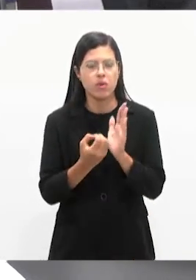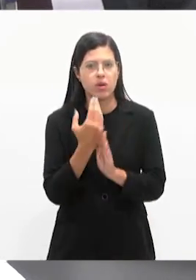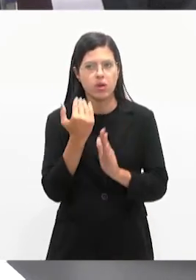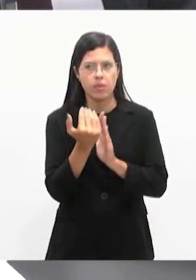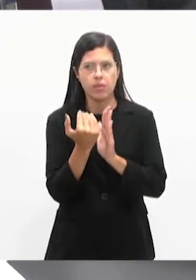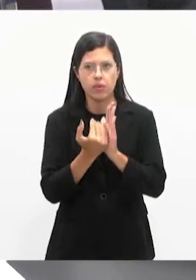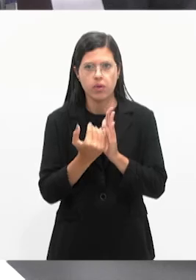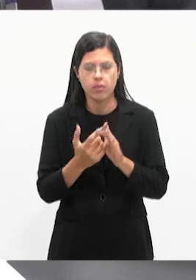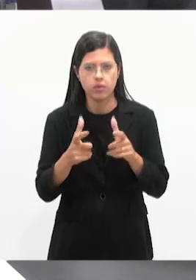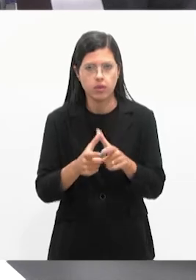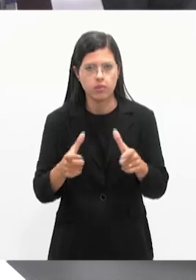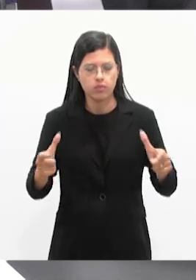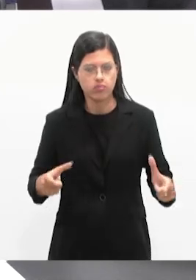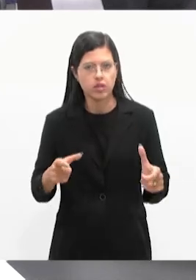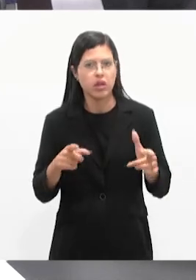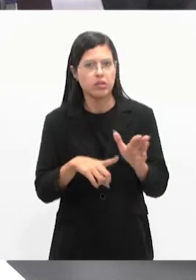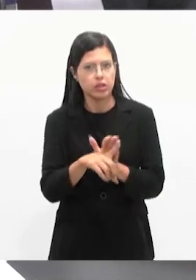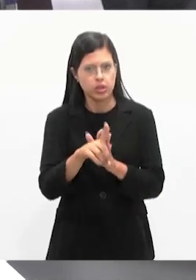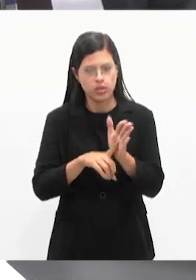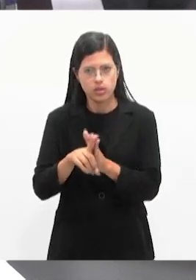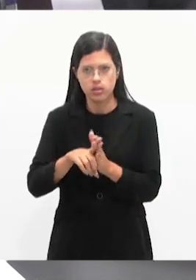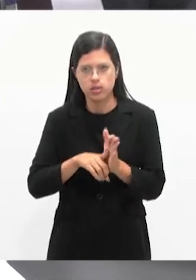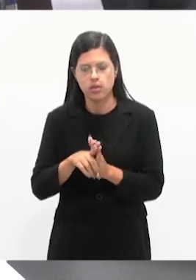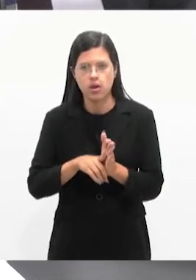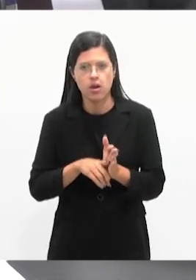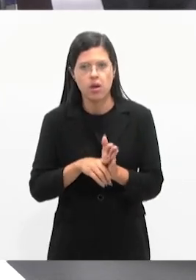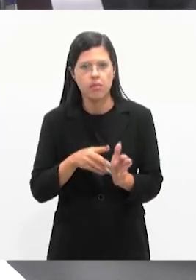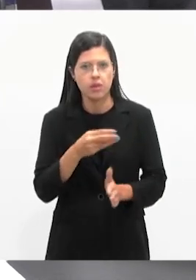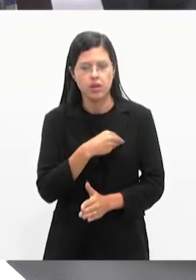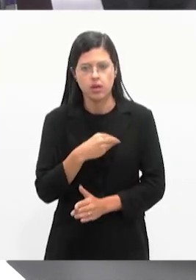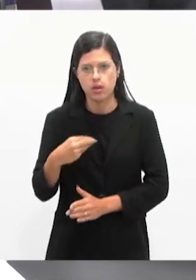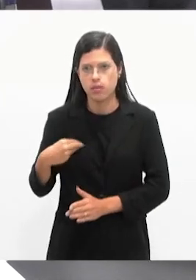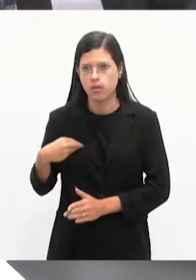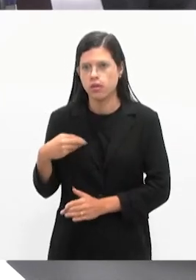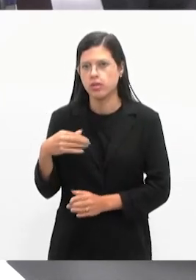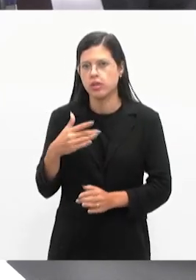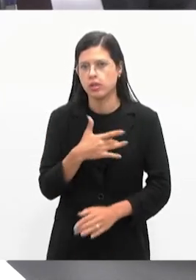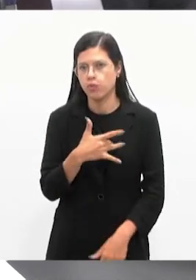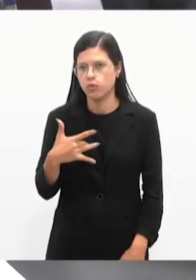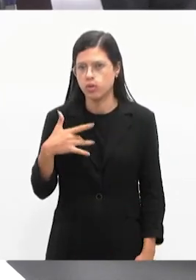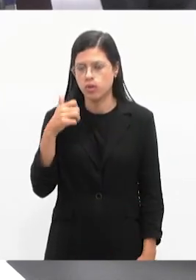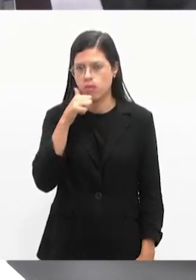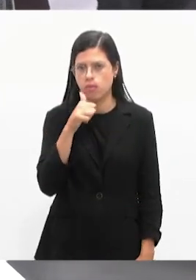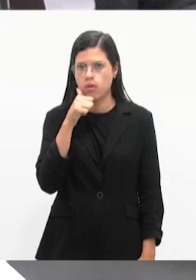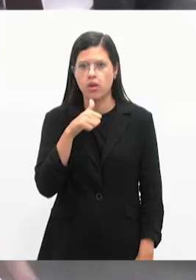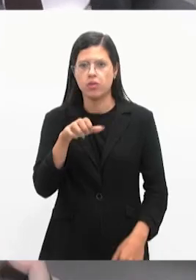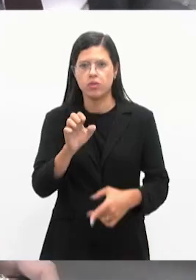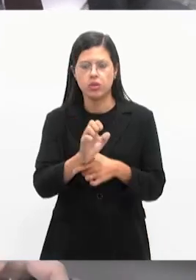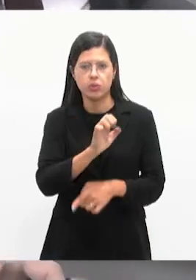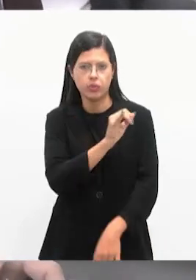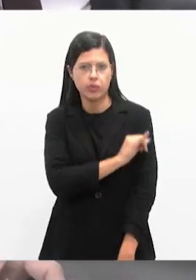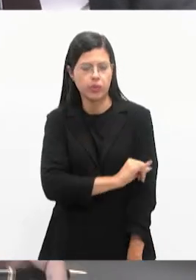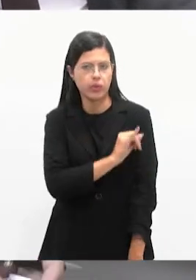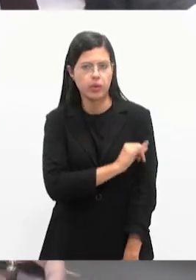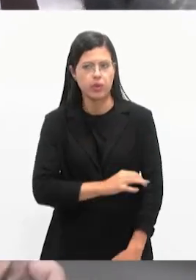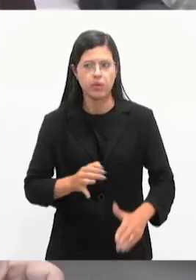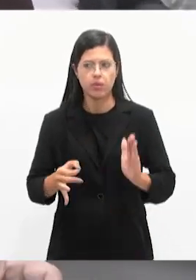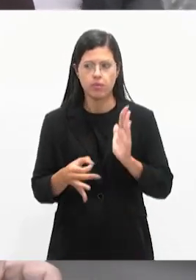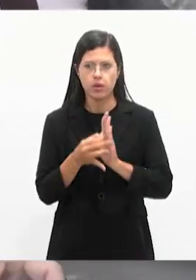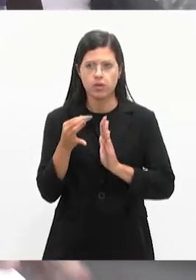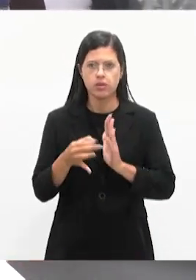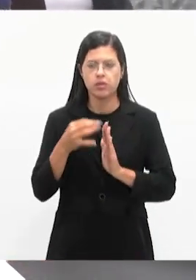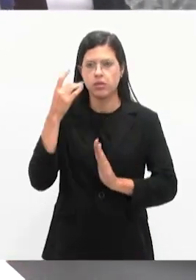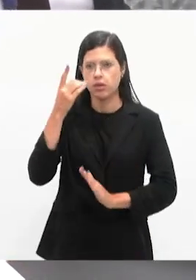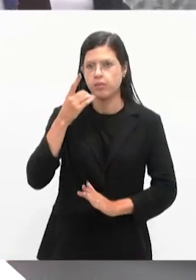da oferta de exames nas clínicas públicas especializadas na saúde da mulher, no âmbito do Estado do Rio de Janeiro. O parecer do deputado